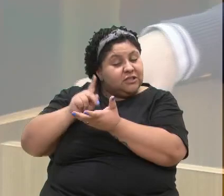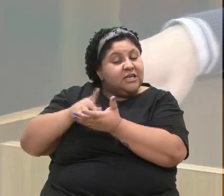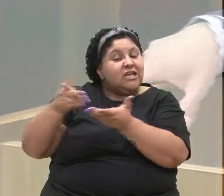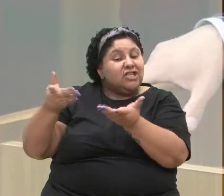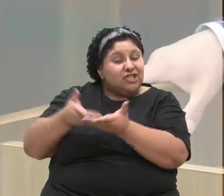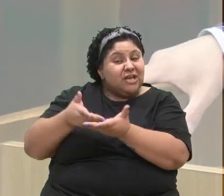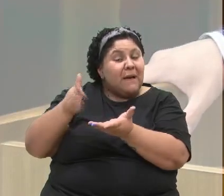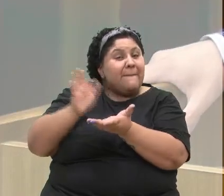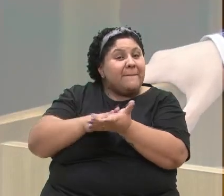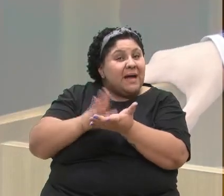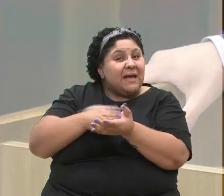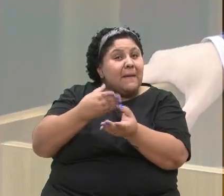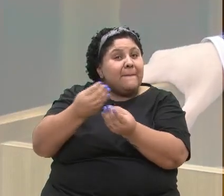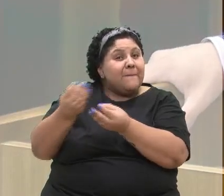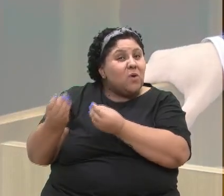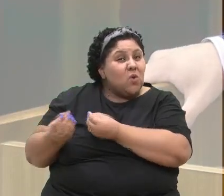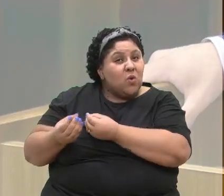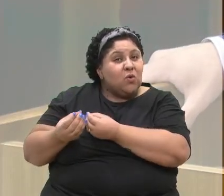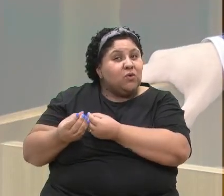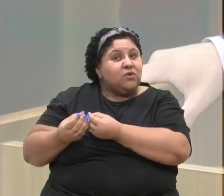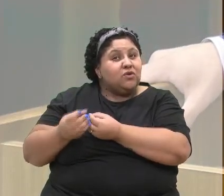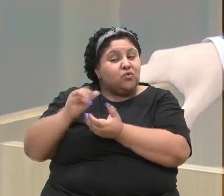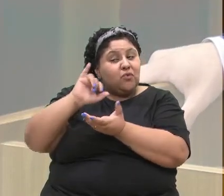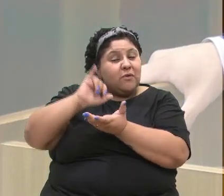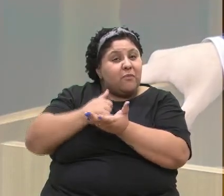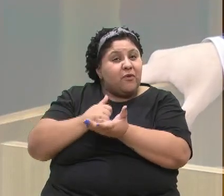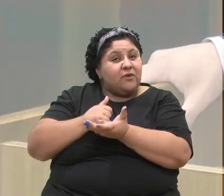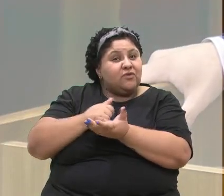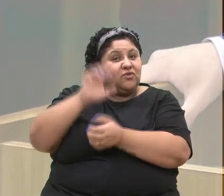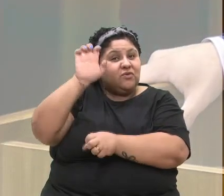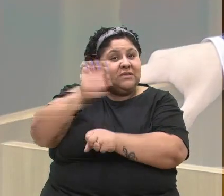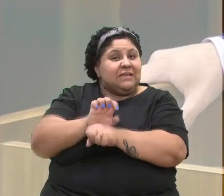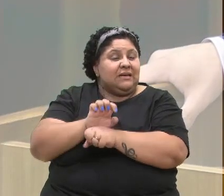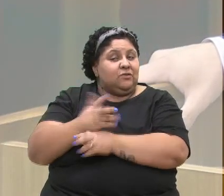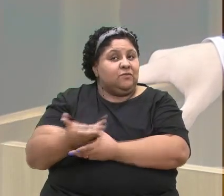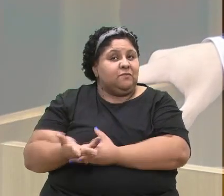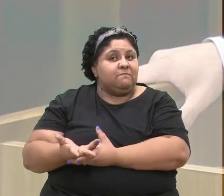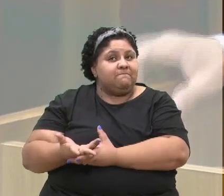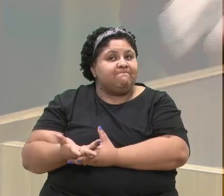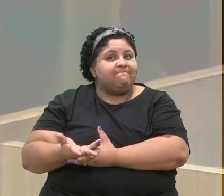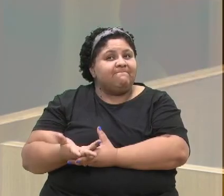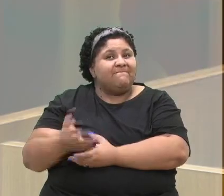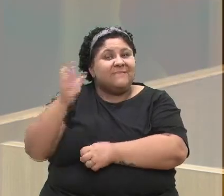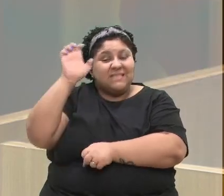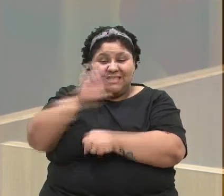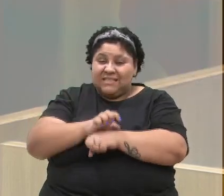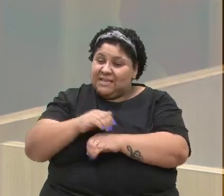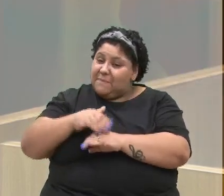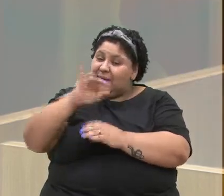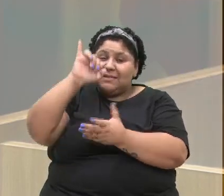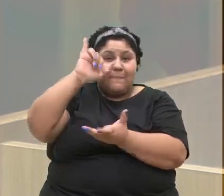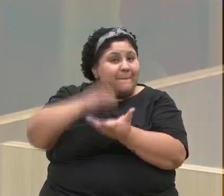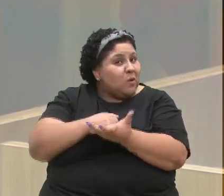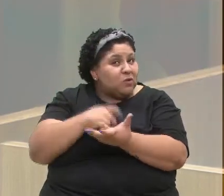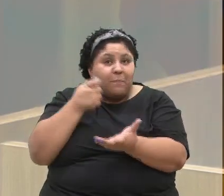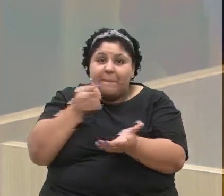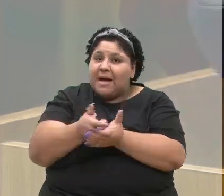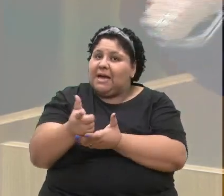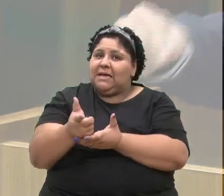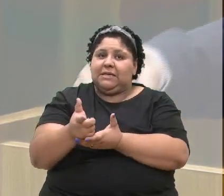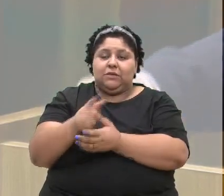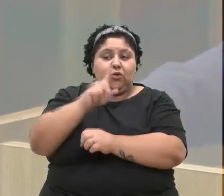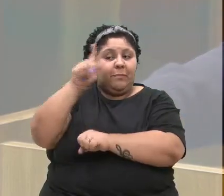paga e muito a carga de impostos no nosso estado que é um doss estados que mais impostos paga